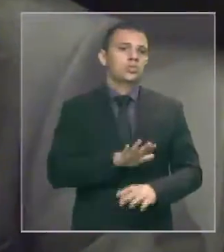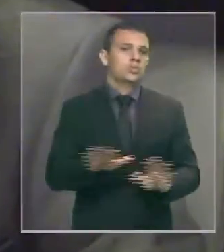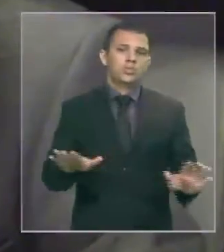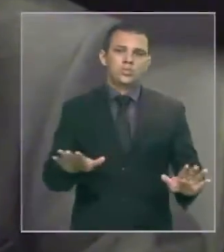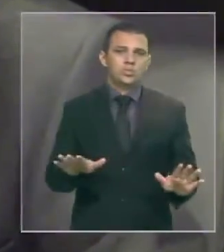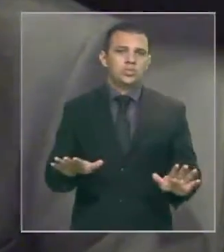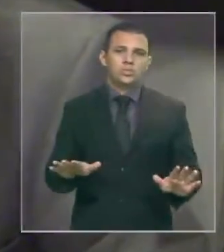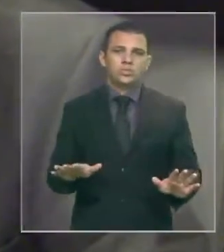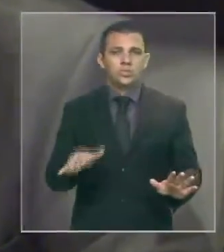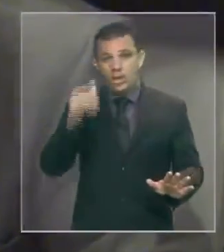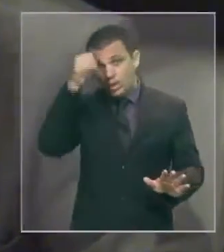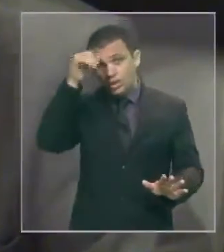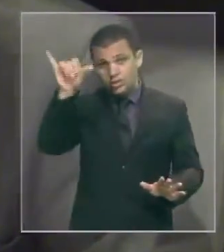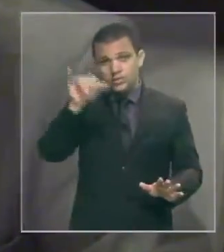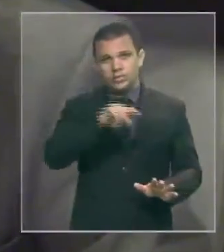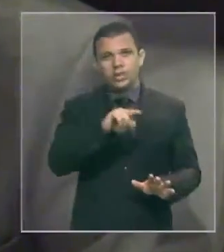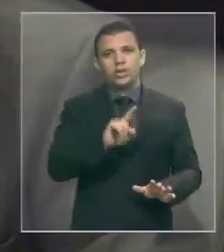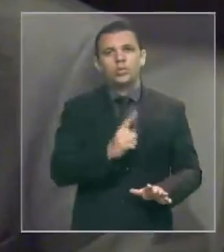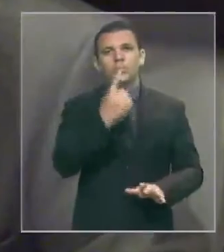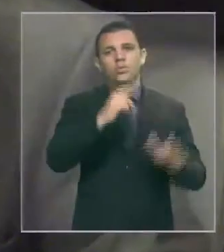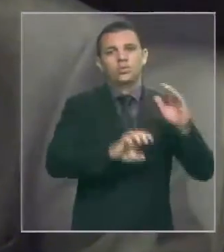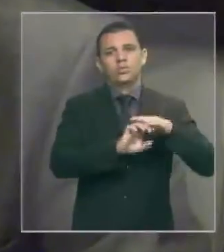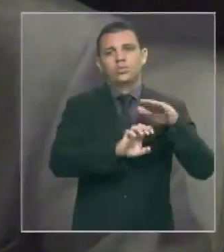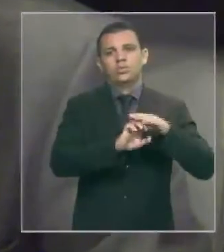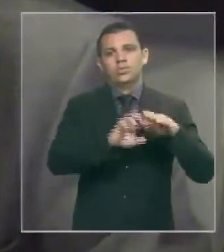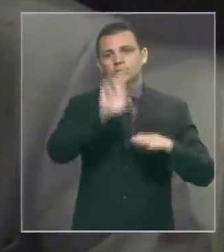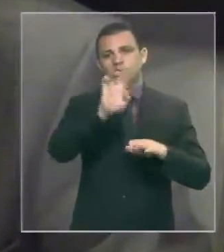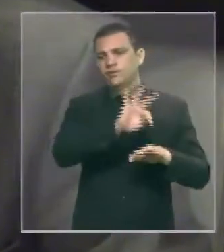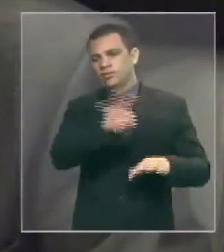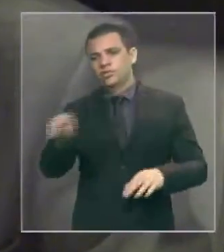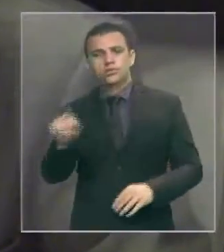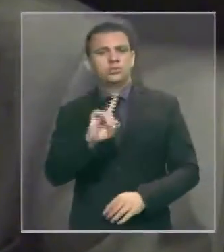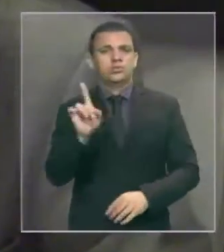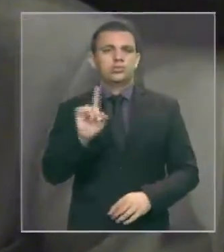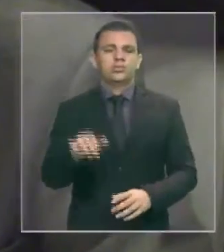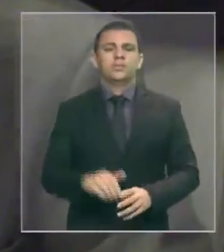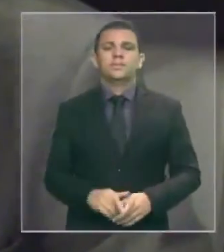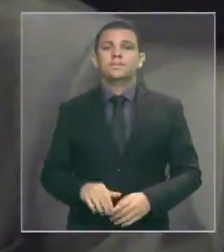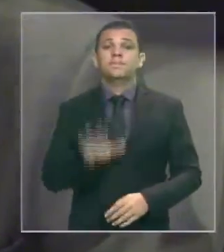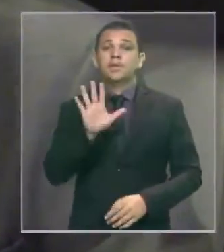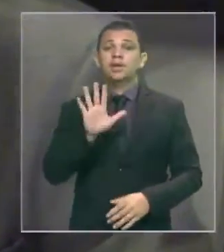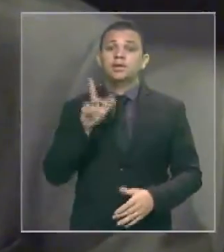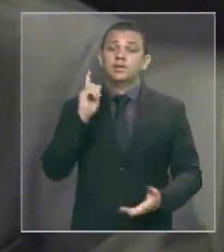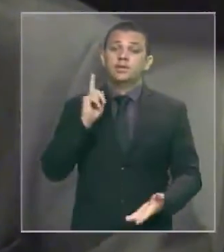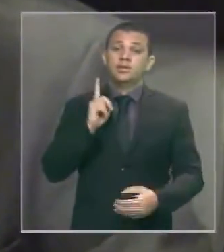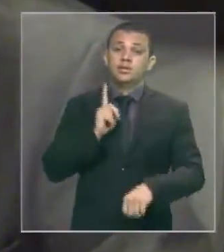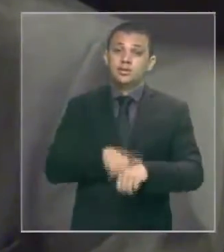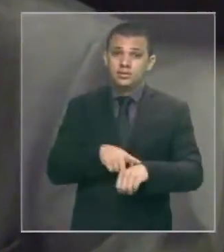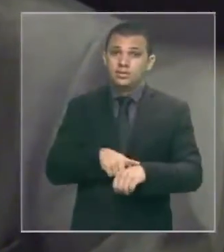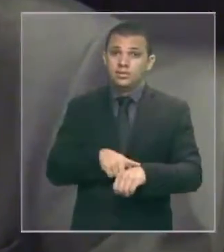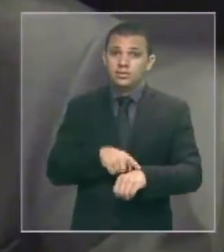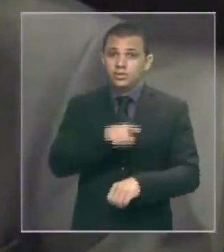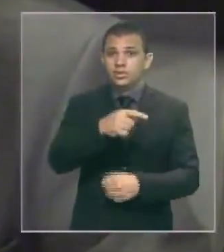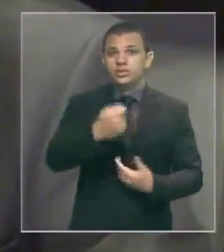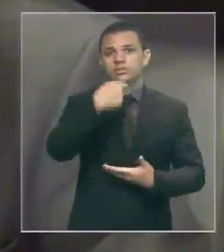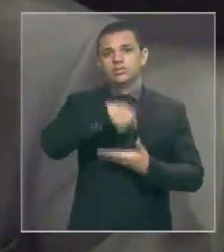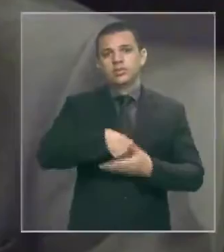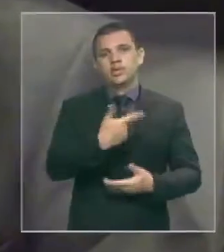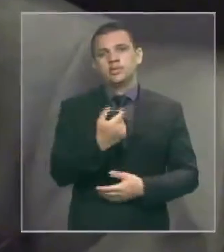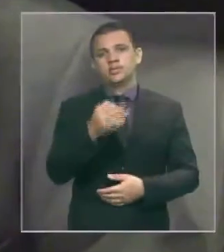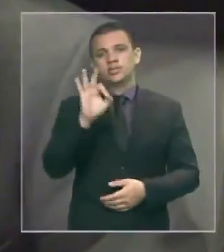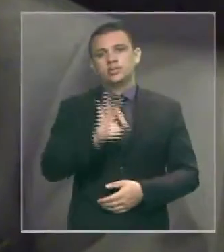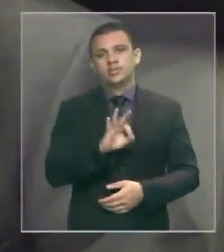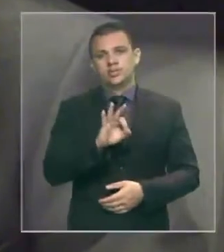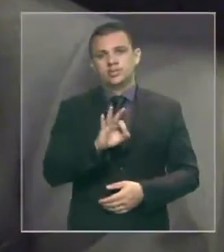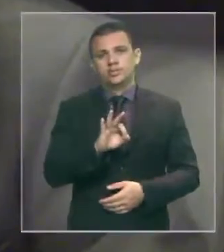o monopólio. Mas, no ato da contratação, ela já terá que pagar 20% do valor da outorga. Ou seja, no lote 1,